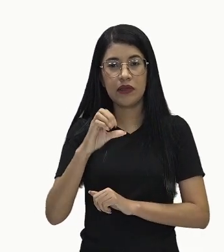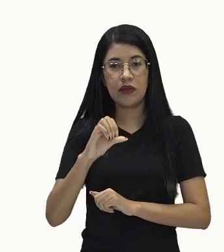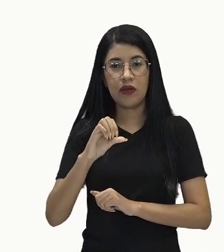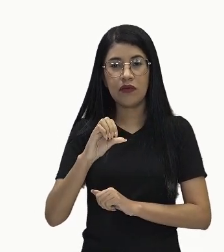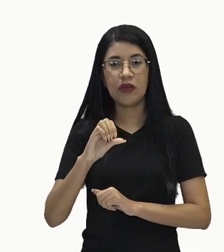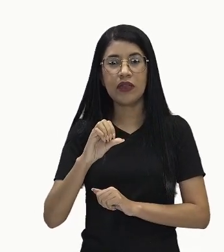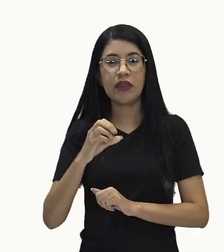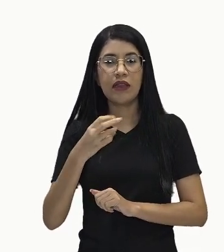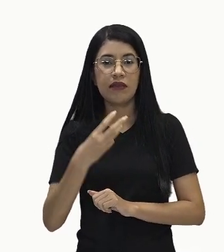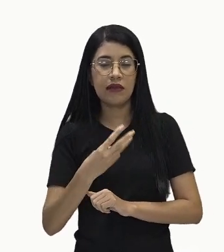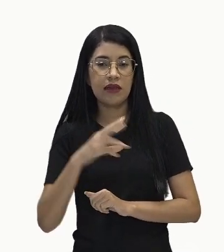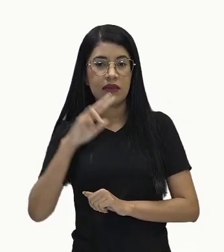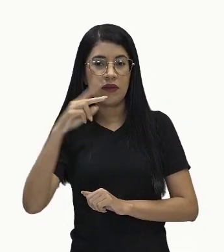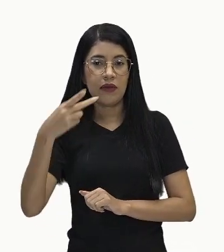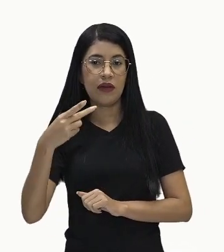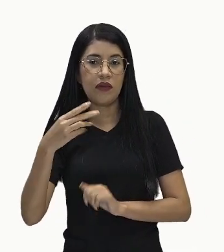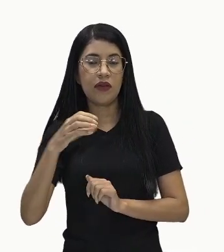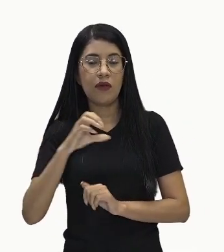aqui.